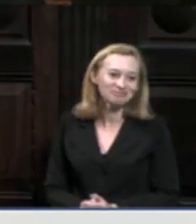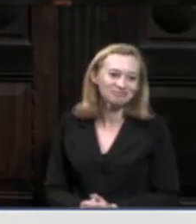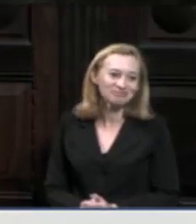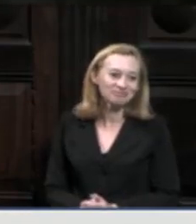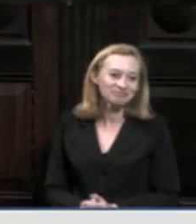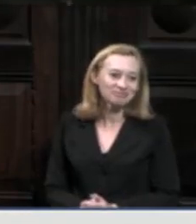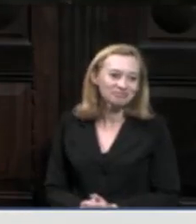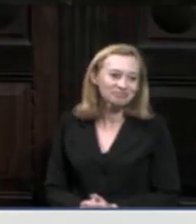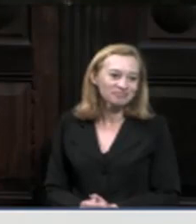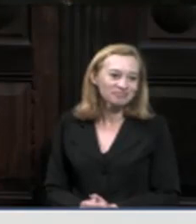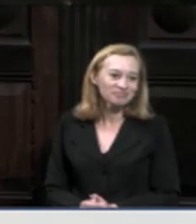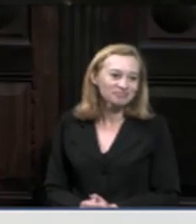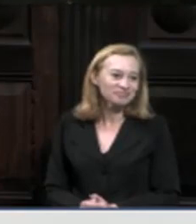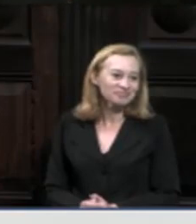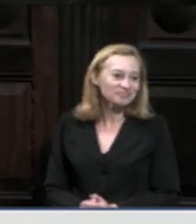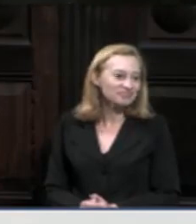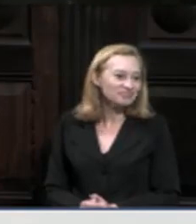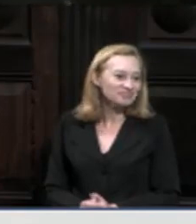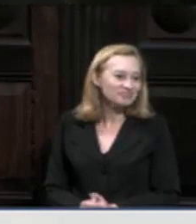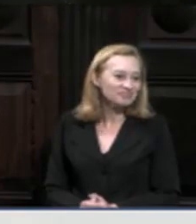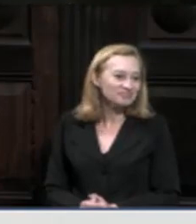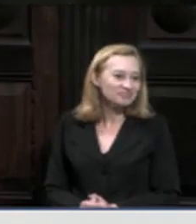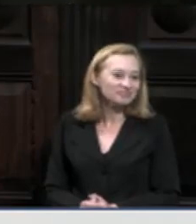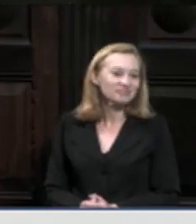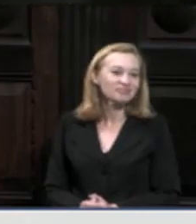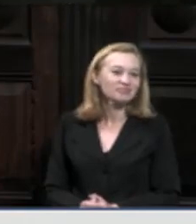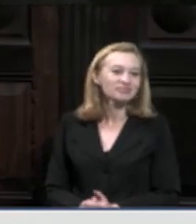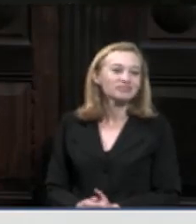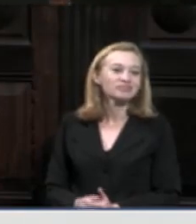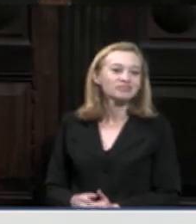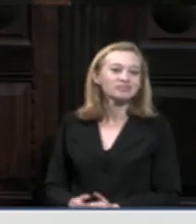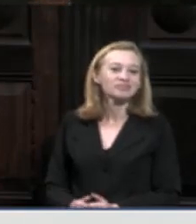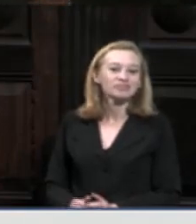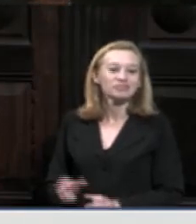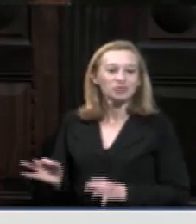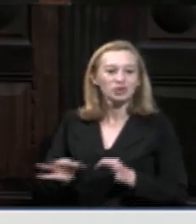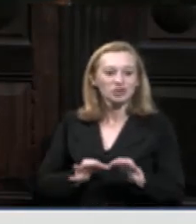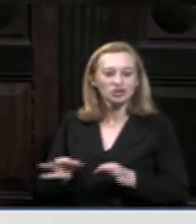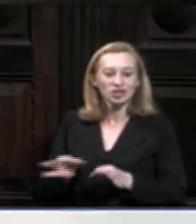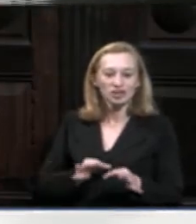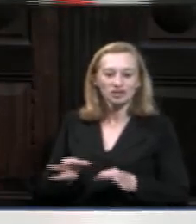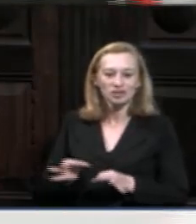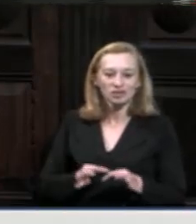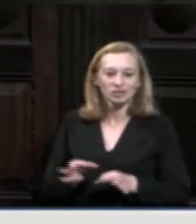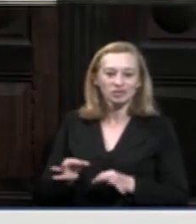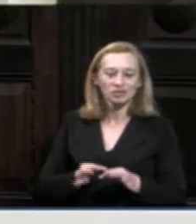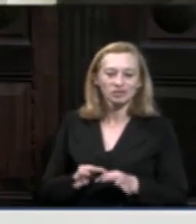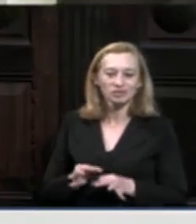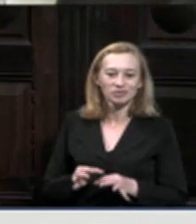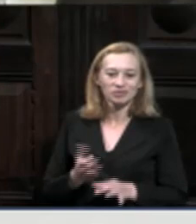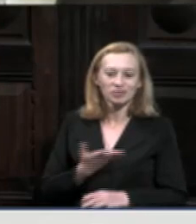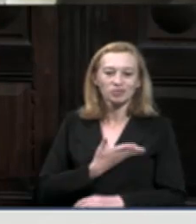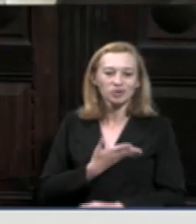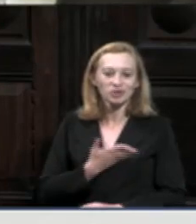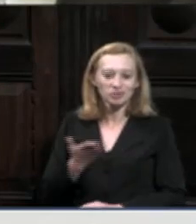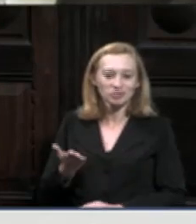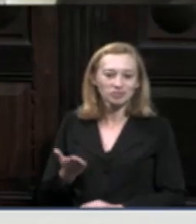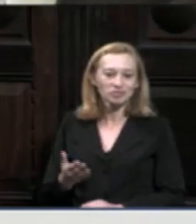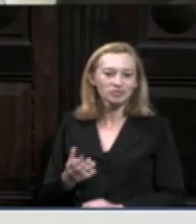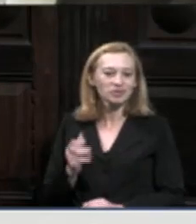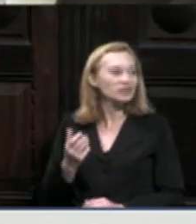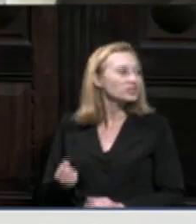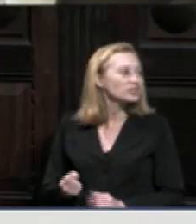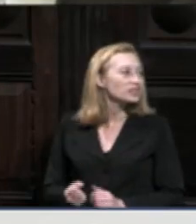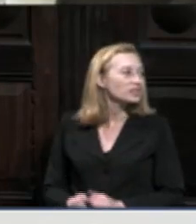Quero votar favoravelmente ao projeto do deputado Gilberto Palmares pela Comissão de Trabalho. Pela Comissão